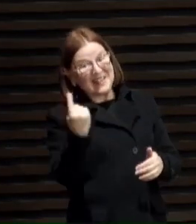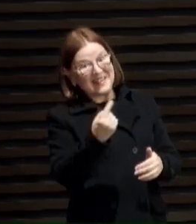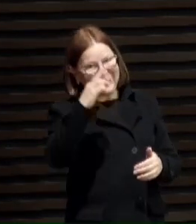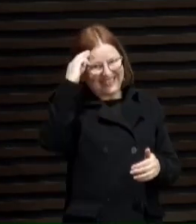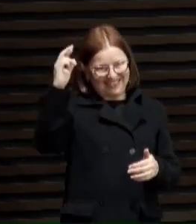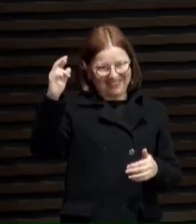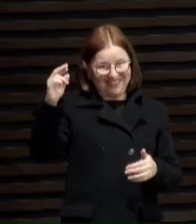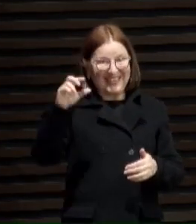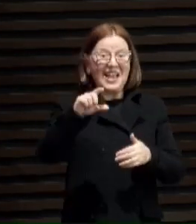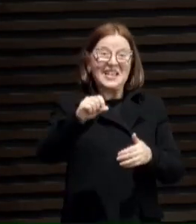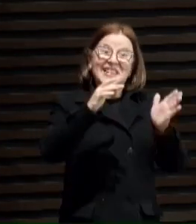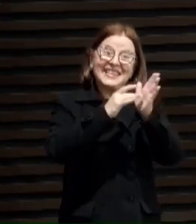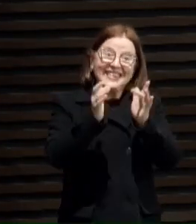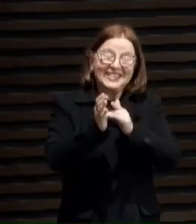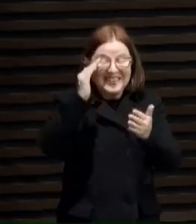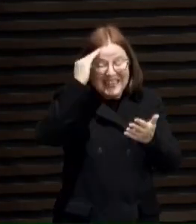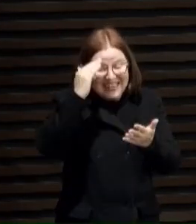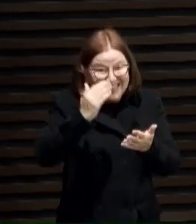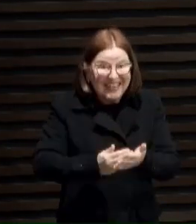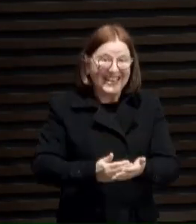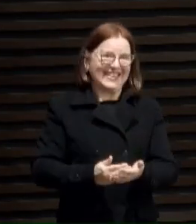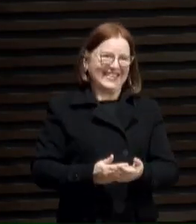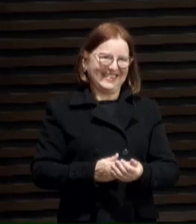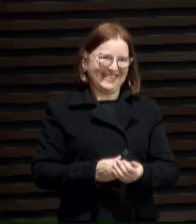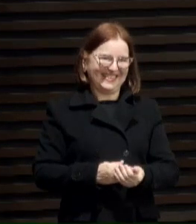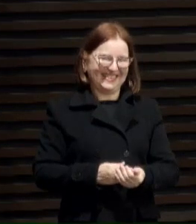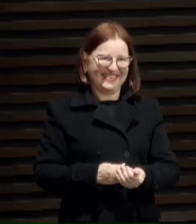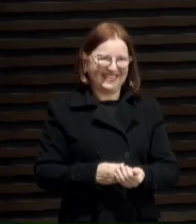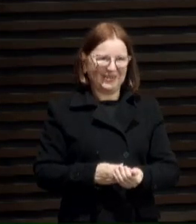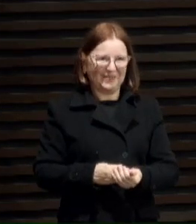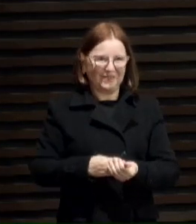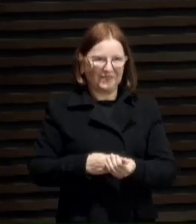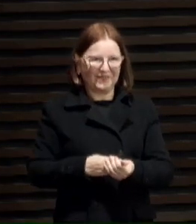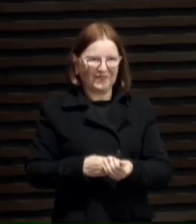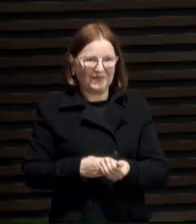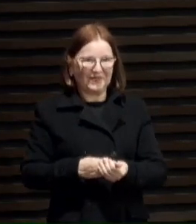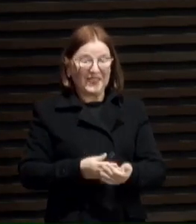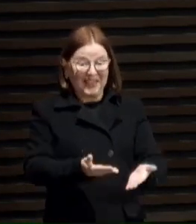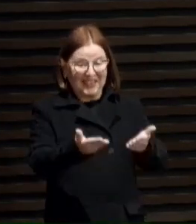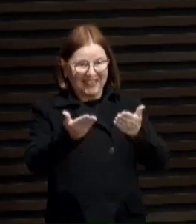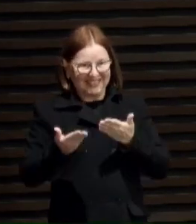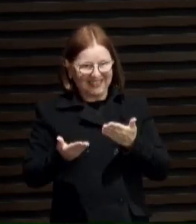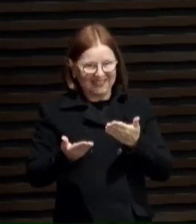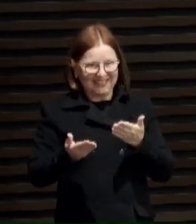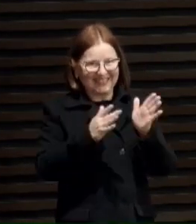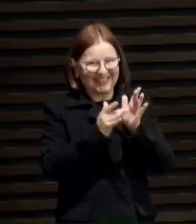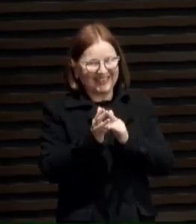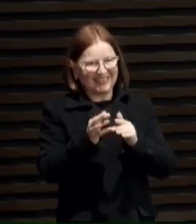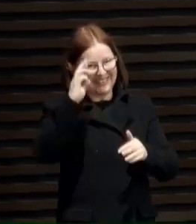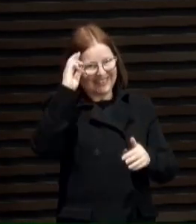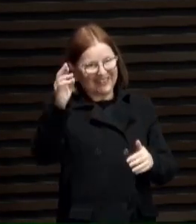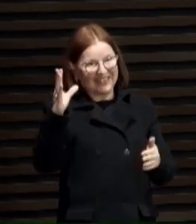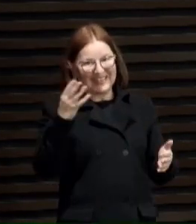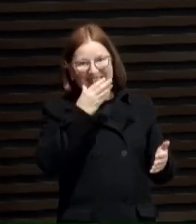pois, Jesus. Creia, pois, em Jesus. Receba Jesus como Senhor e Salvador da sua vida.